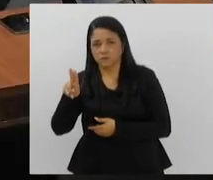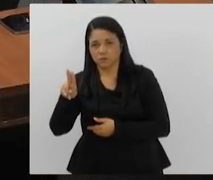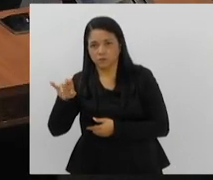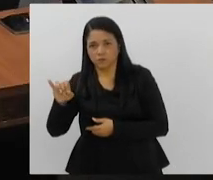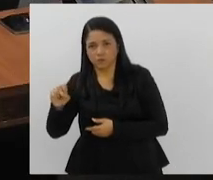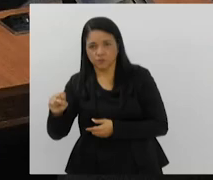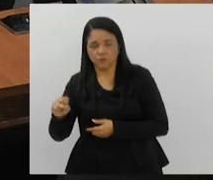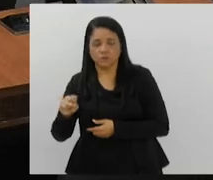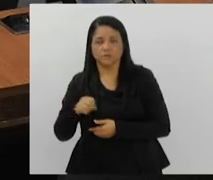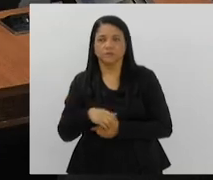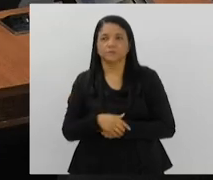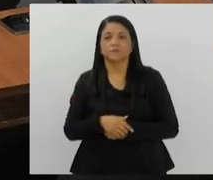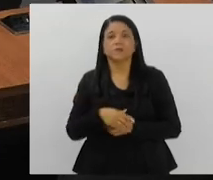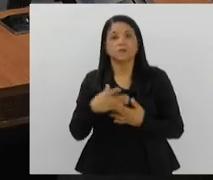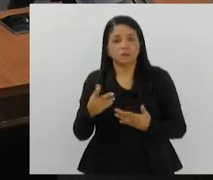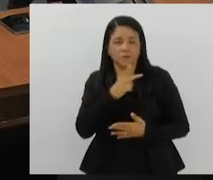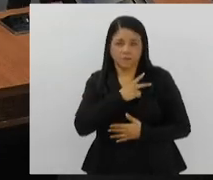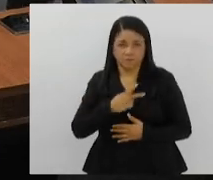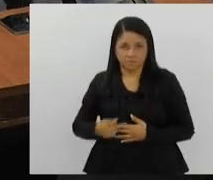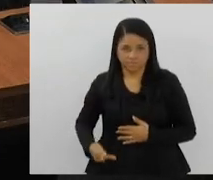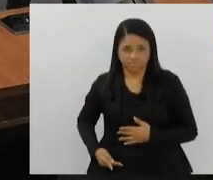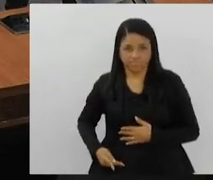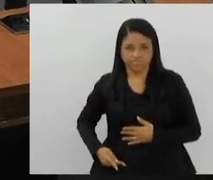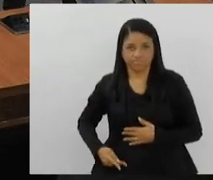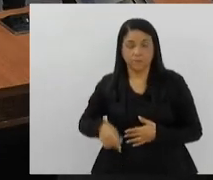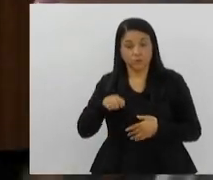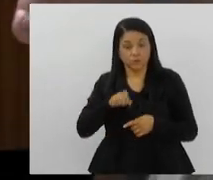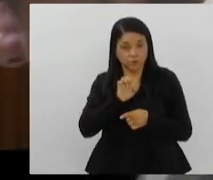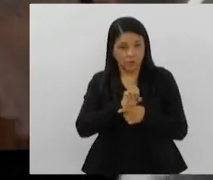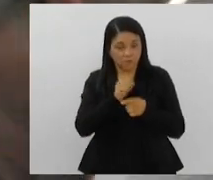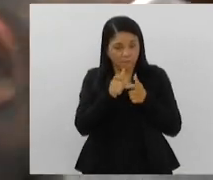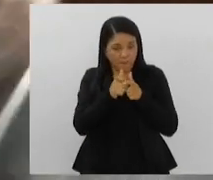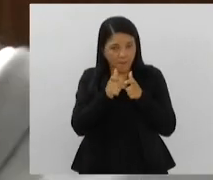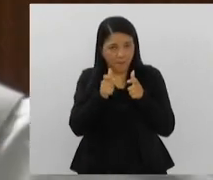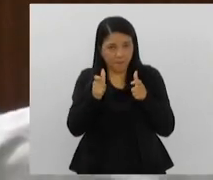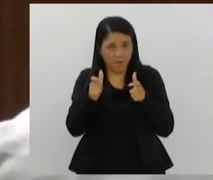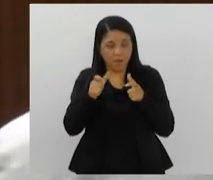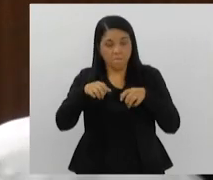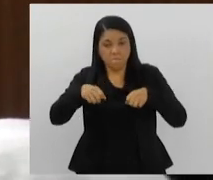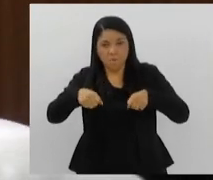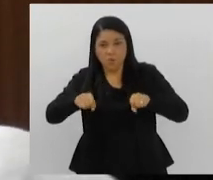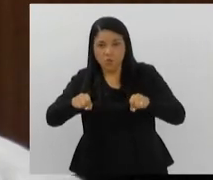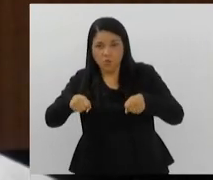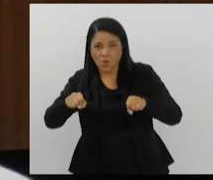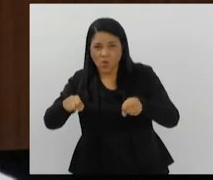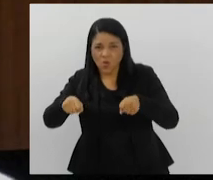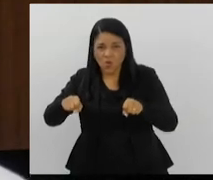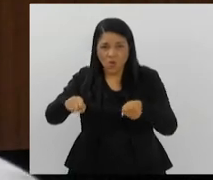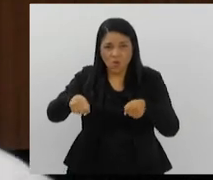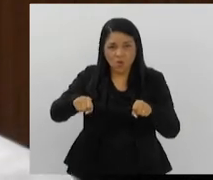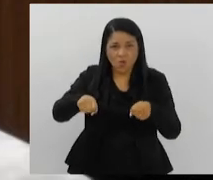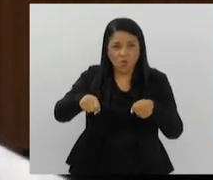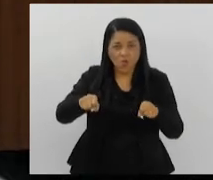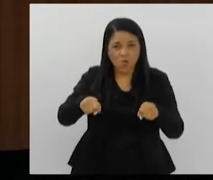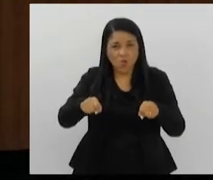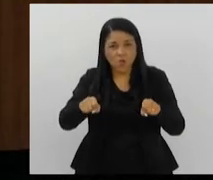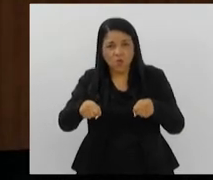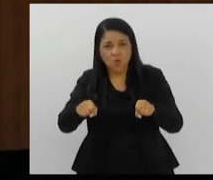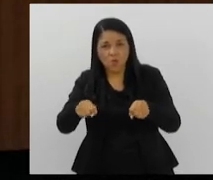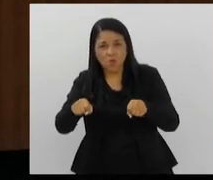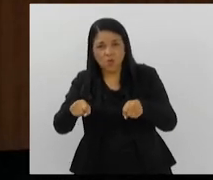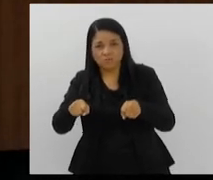Senhora presidente, tem crescido em nosso estado o número de motoqueiros que andam com os